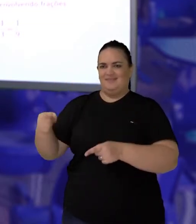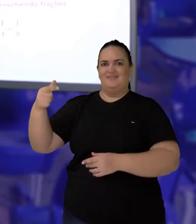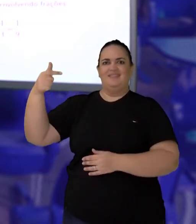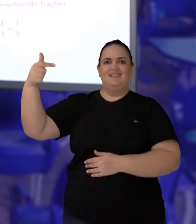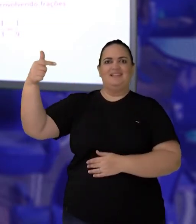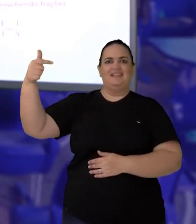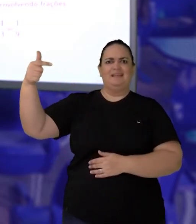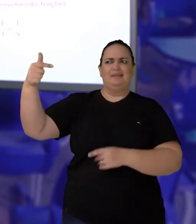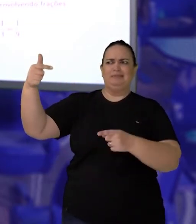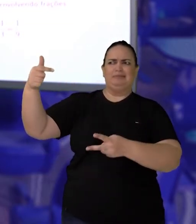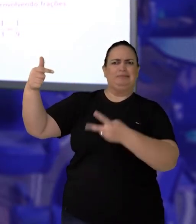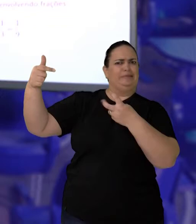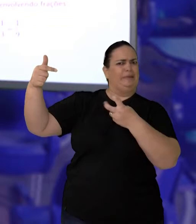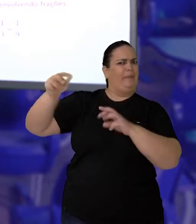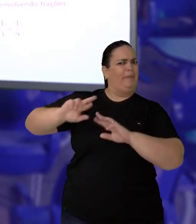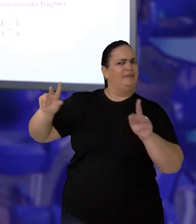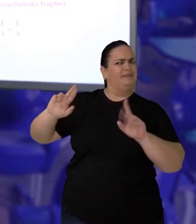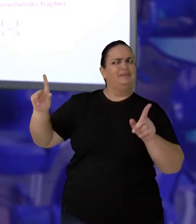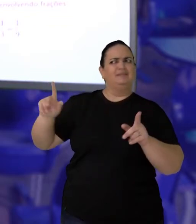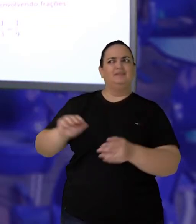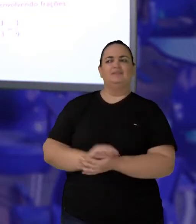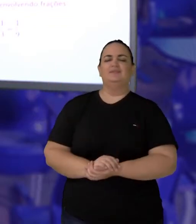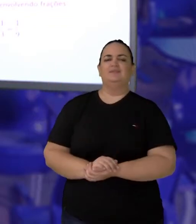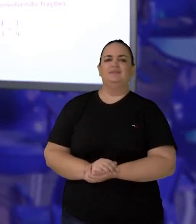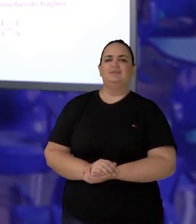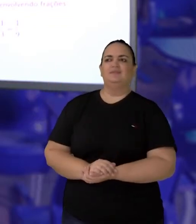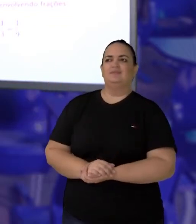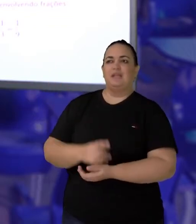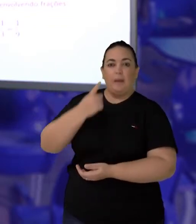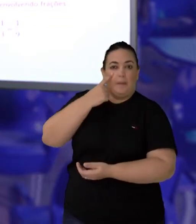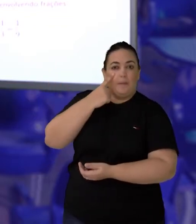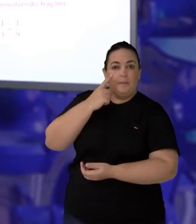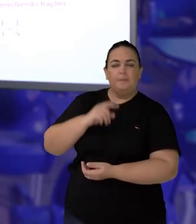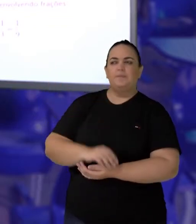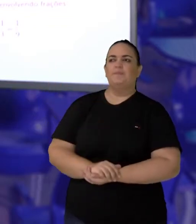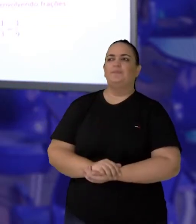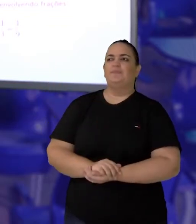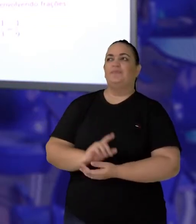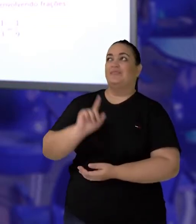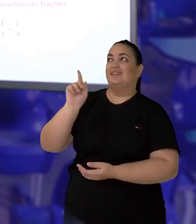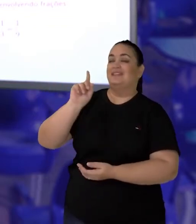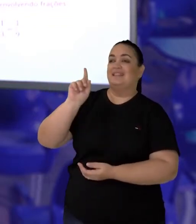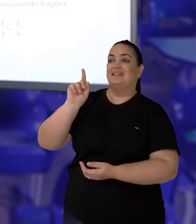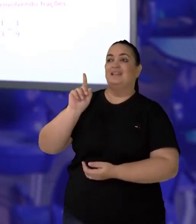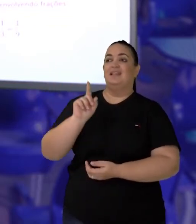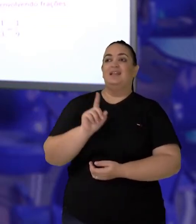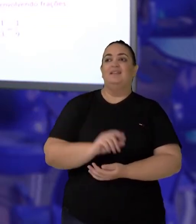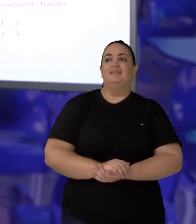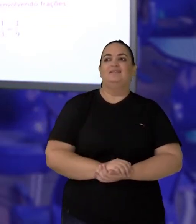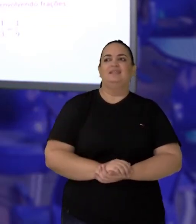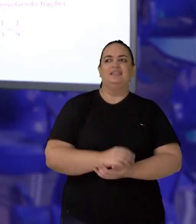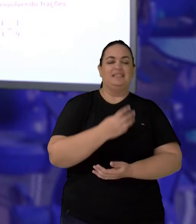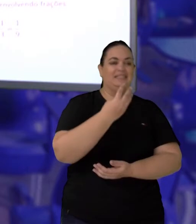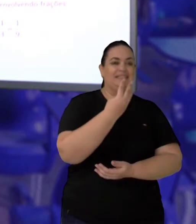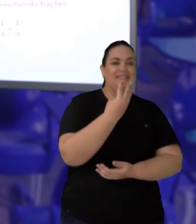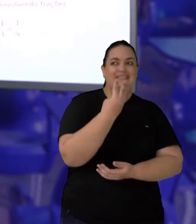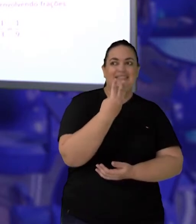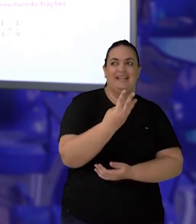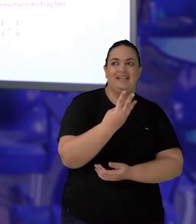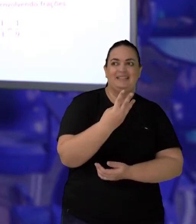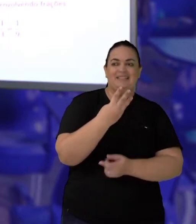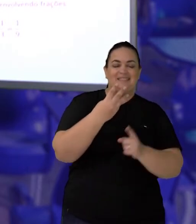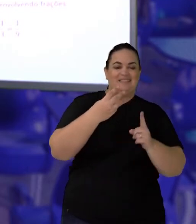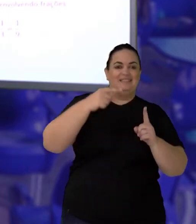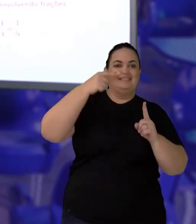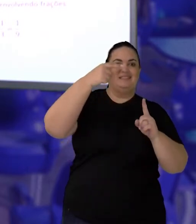Acho que temos alguma regularidade aqui, correto? Porque reparem, 3 elevado a menos 1 virou 1/3 elevado à